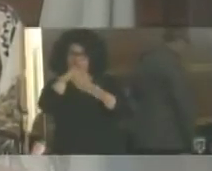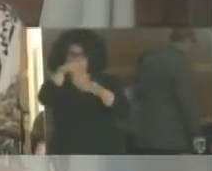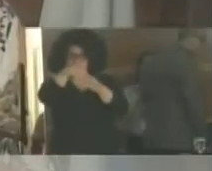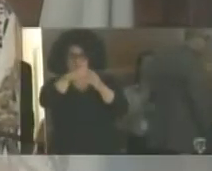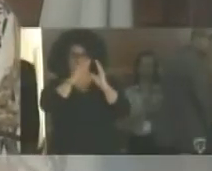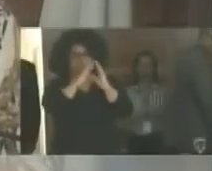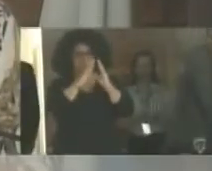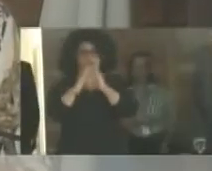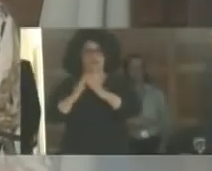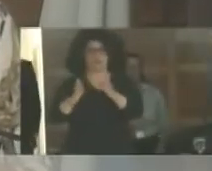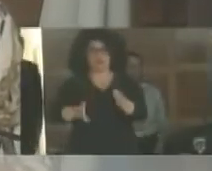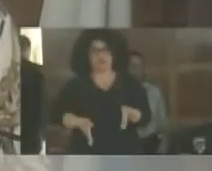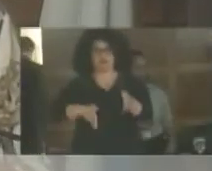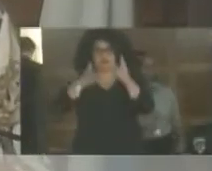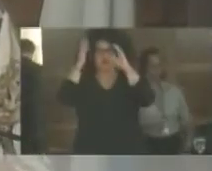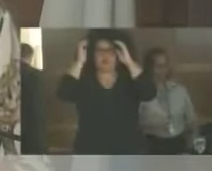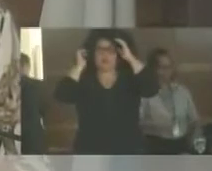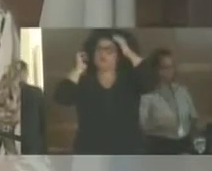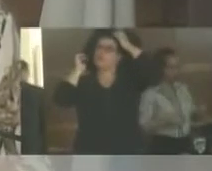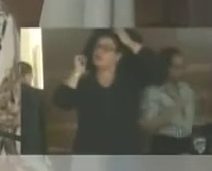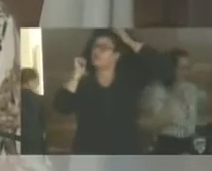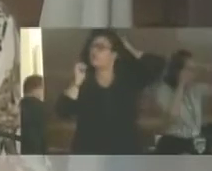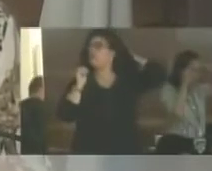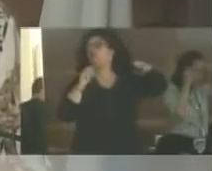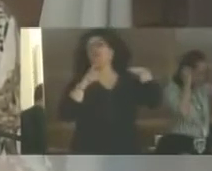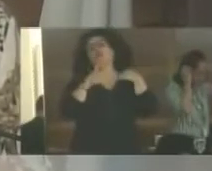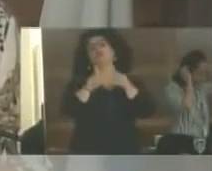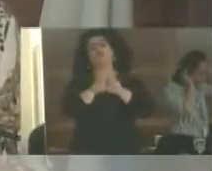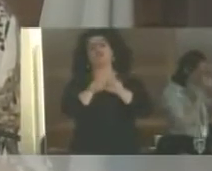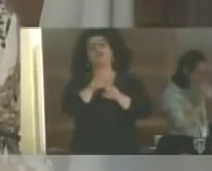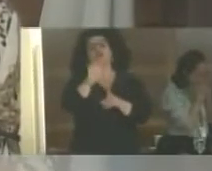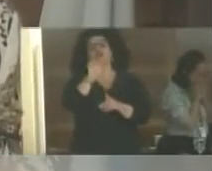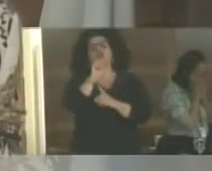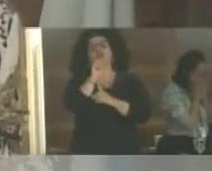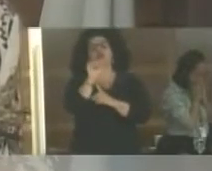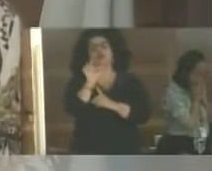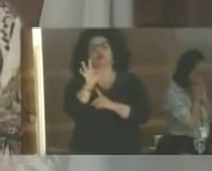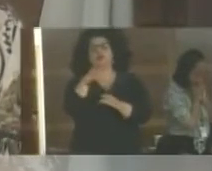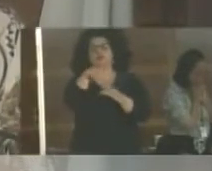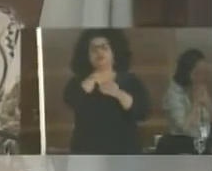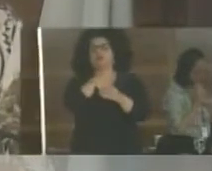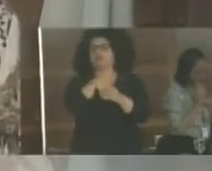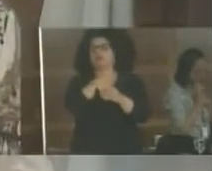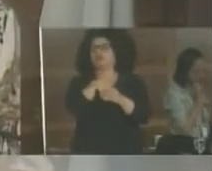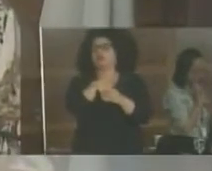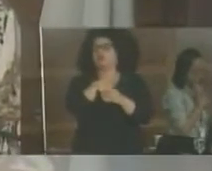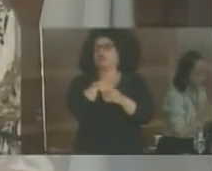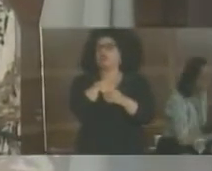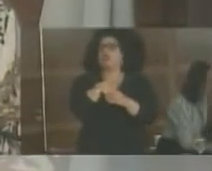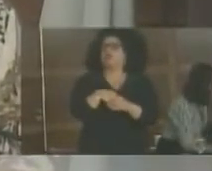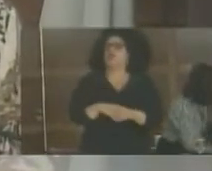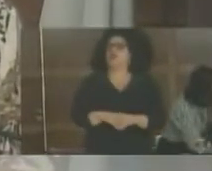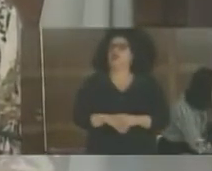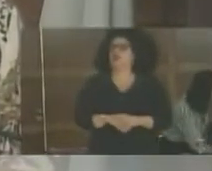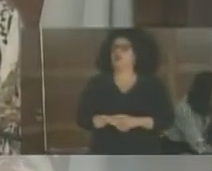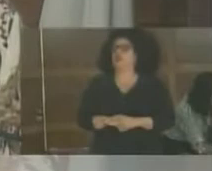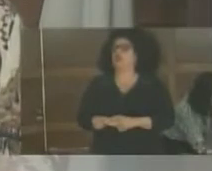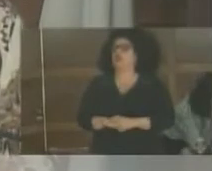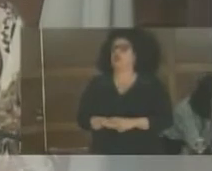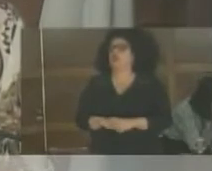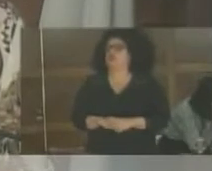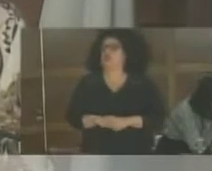condomínio Morada, o posto, o ESF dentro do condomínio Morada, né, com módulo 1, módulo 2.